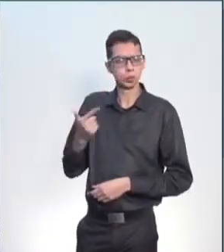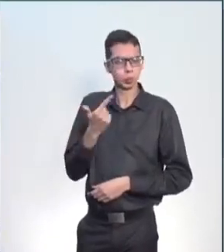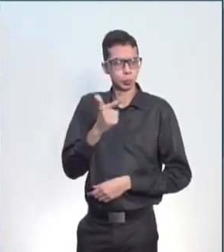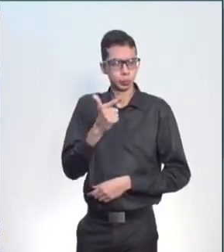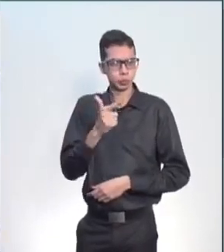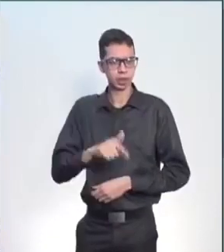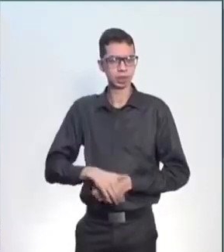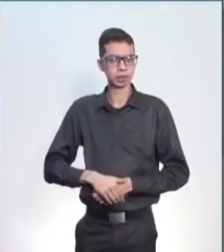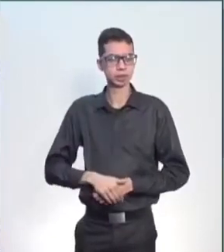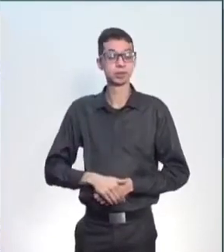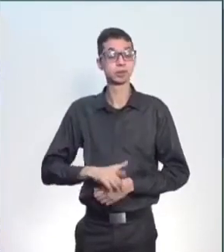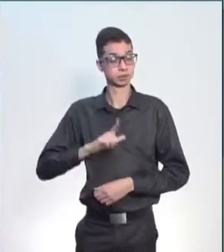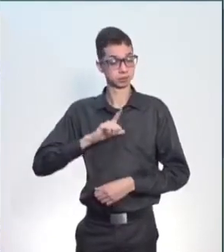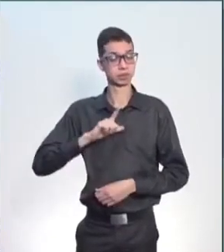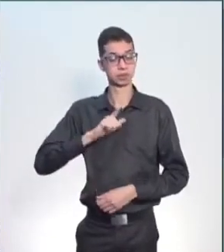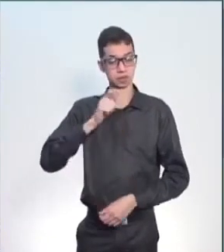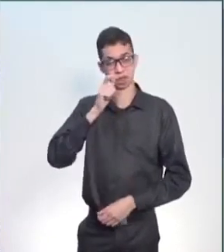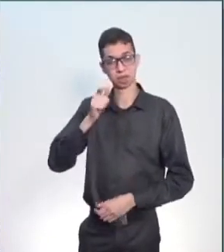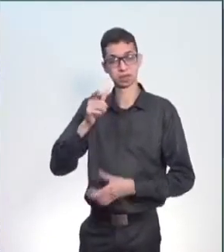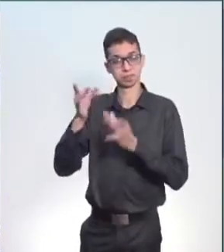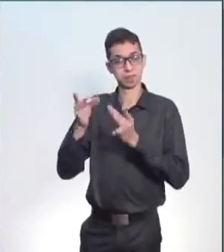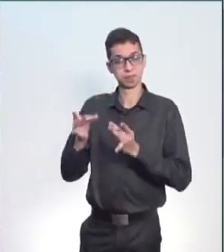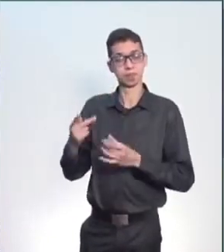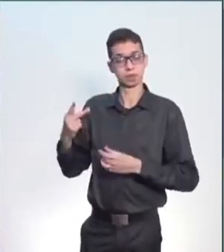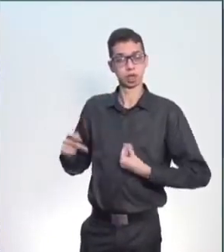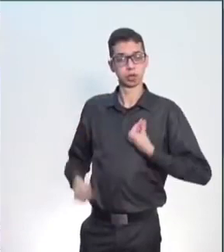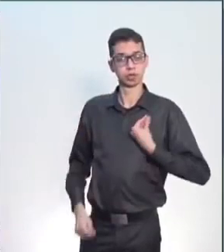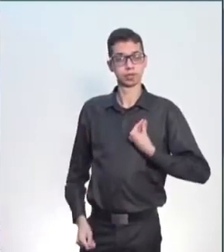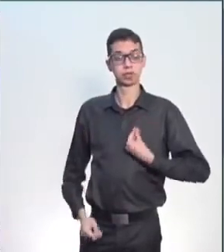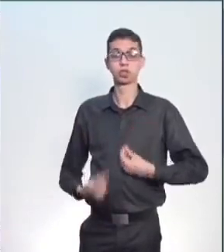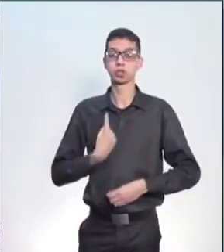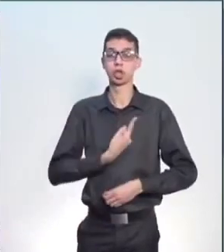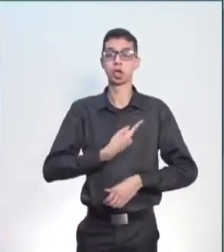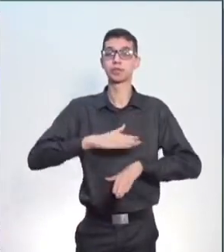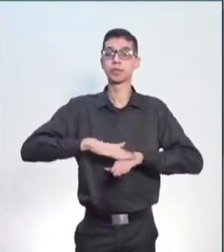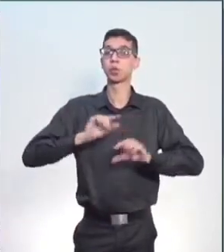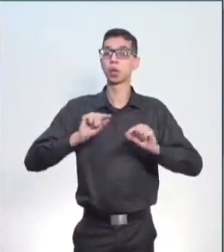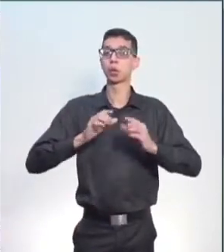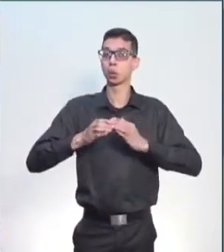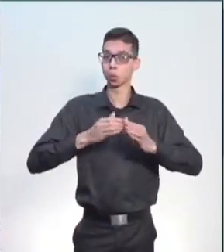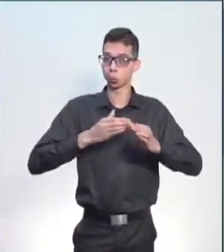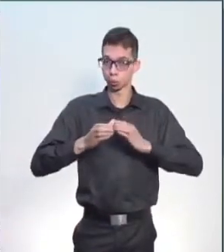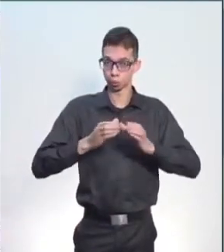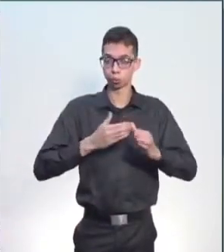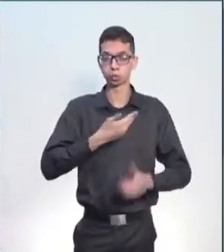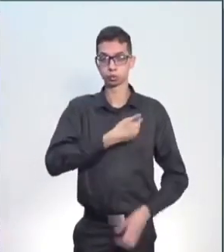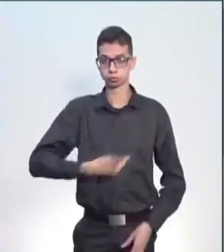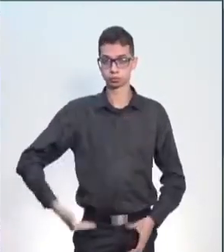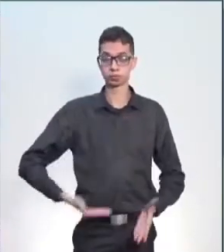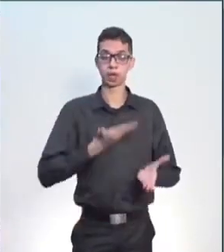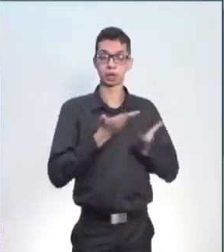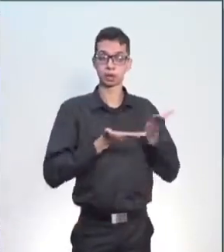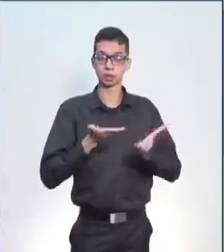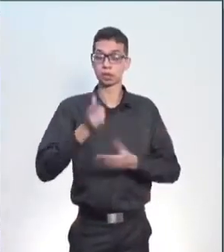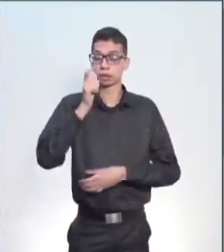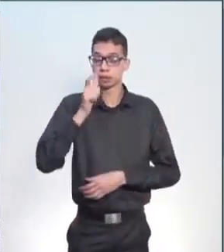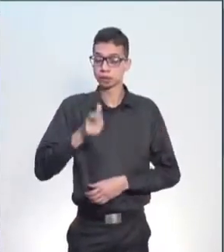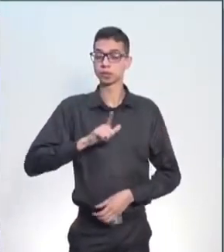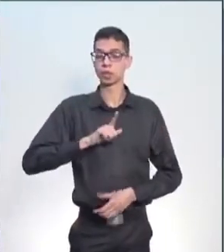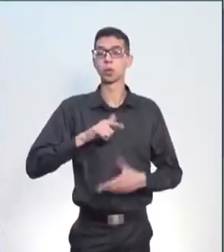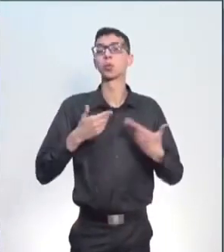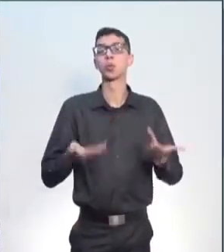interesses, né? Quando a gente presta concurso para o serviço público, significa que nós temos interesses, né? E quais seriam